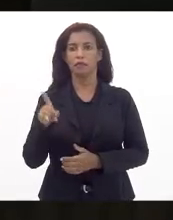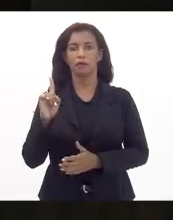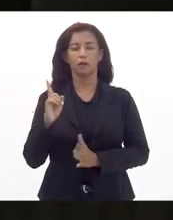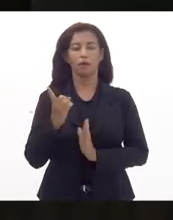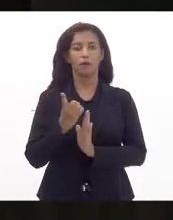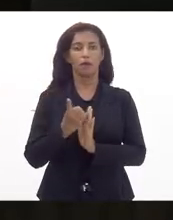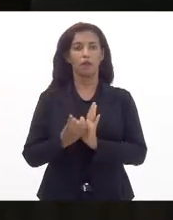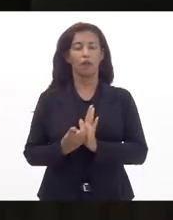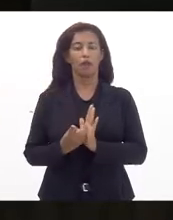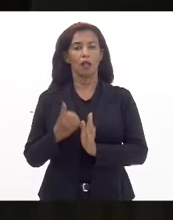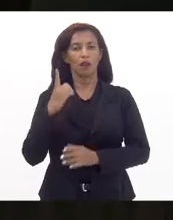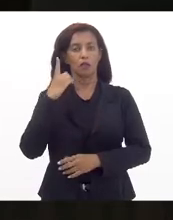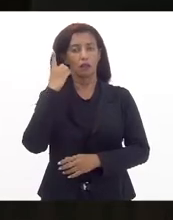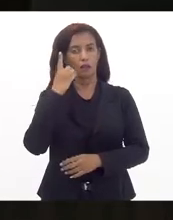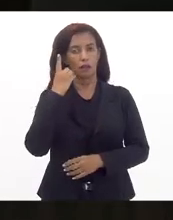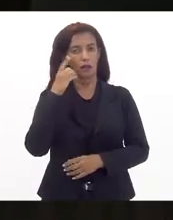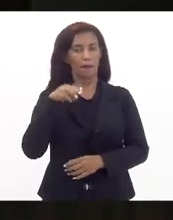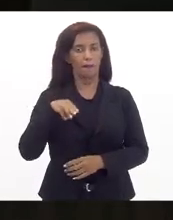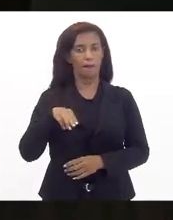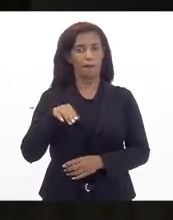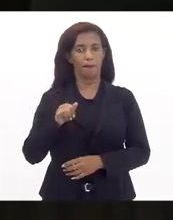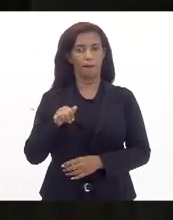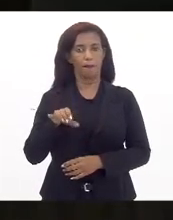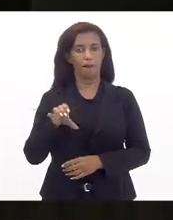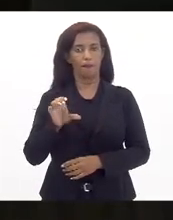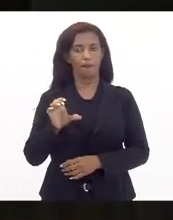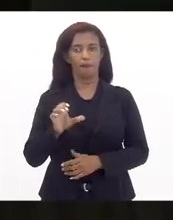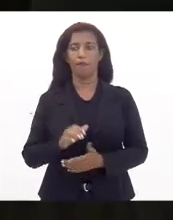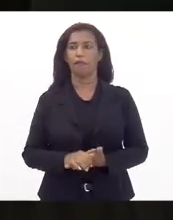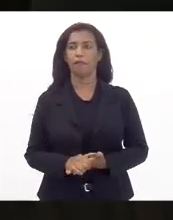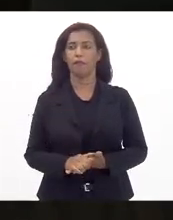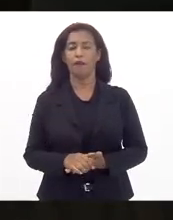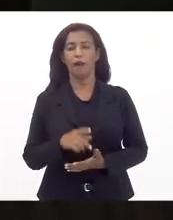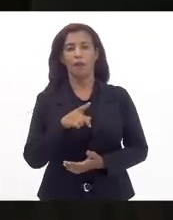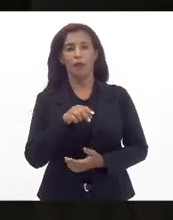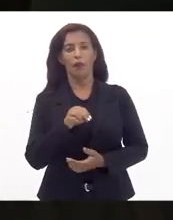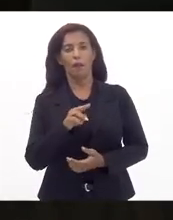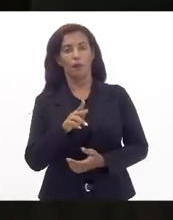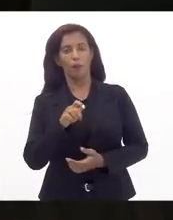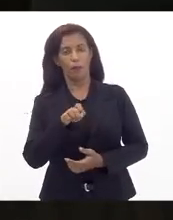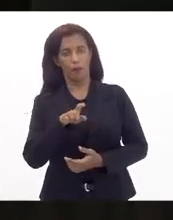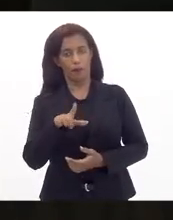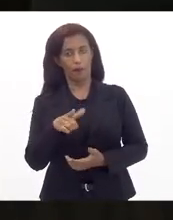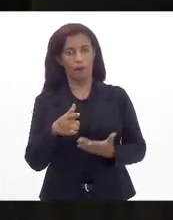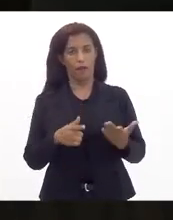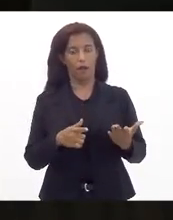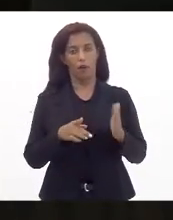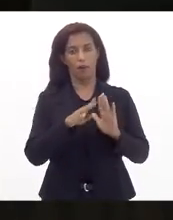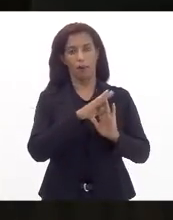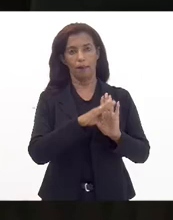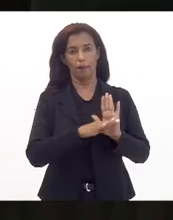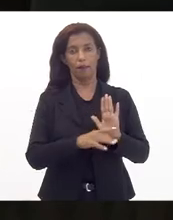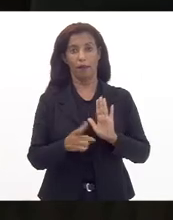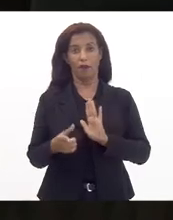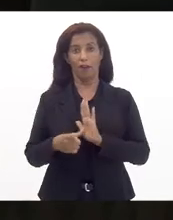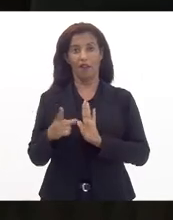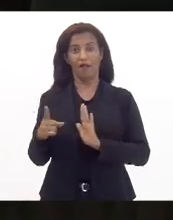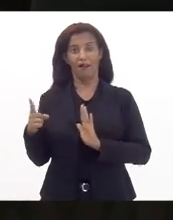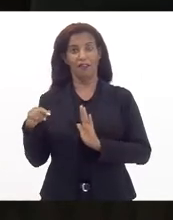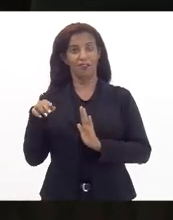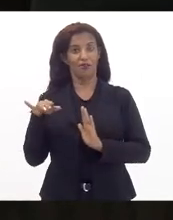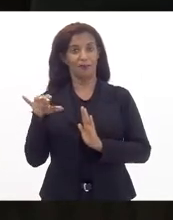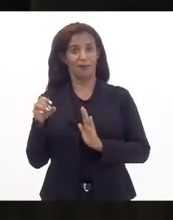declaração de voto deputado Carlos minc Deputado papel pediu um pela ordem antes